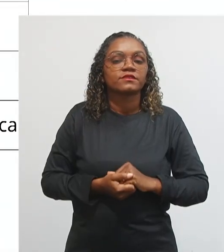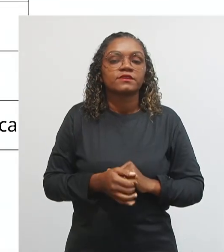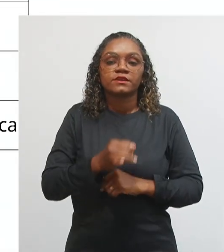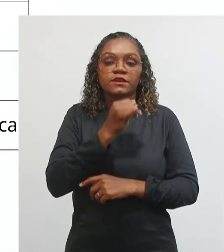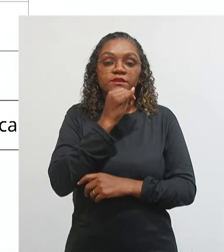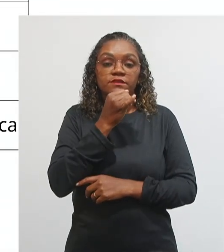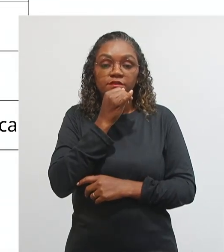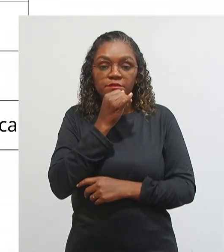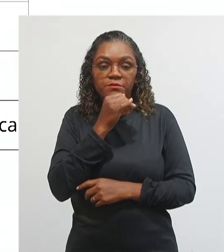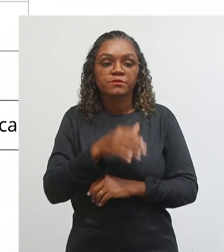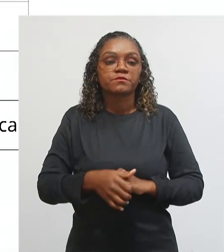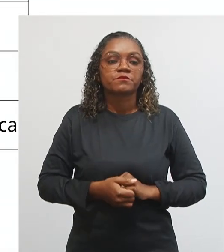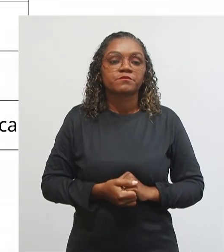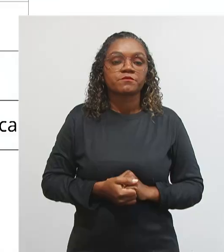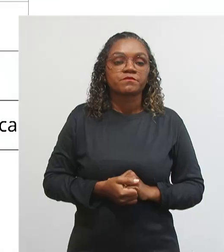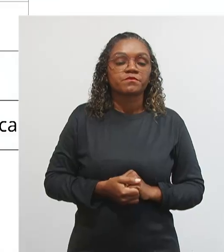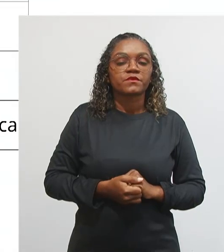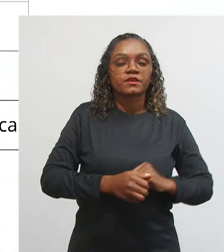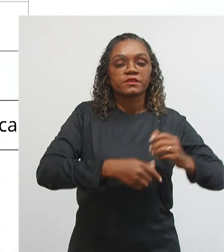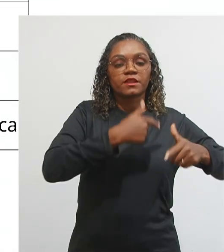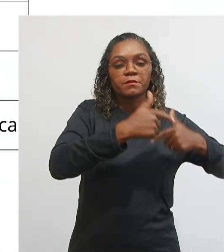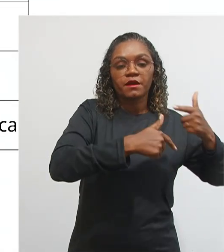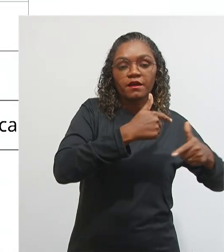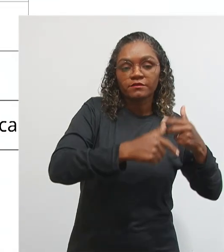No setor público, um exame de HIV.